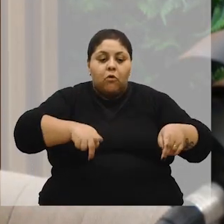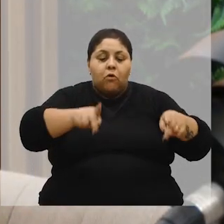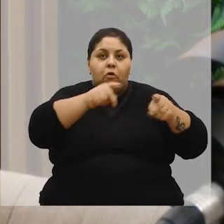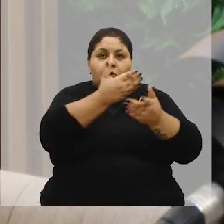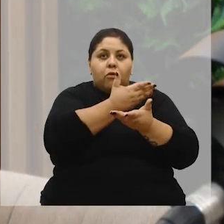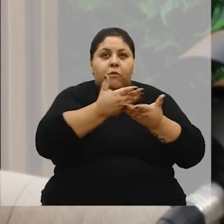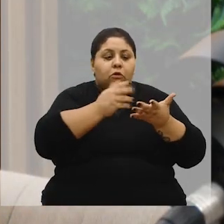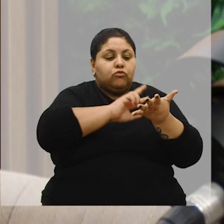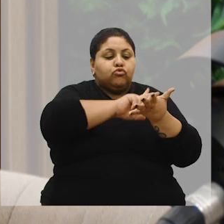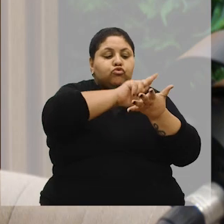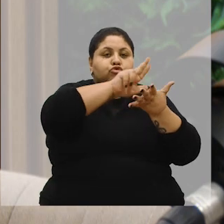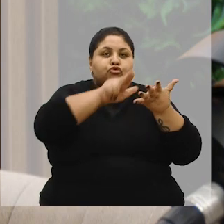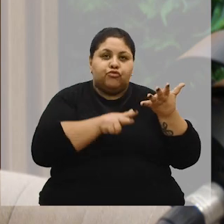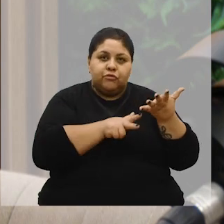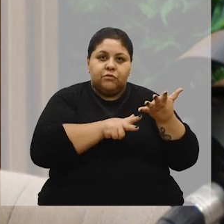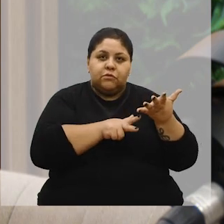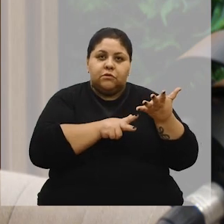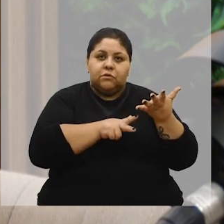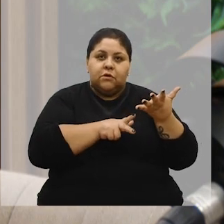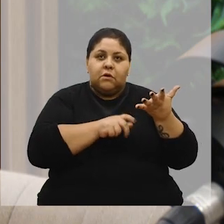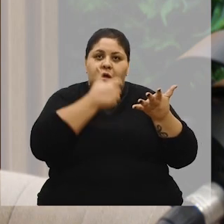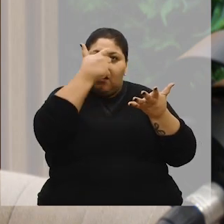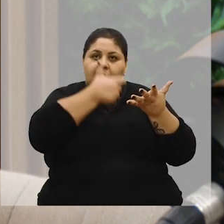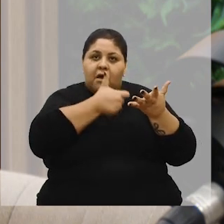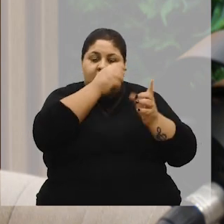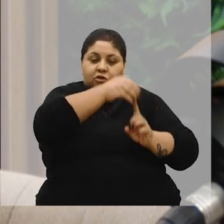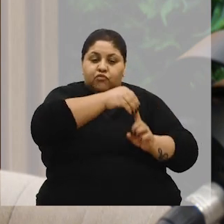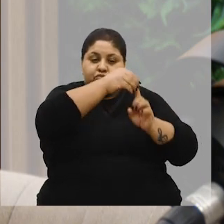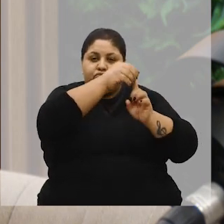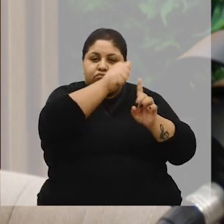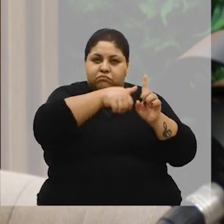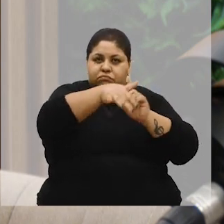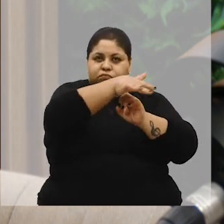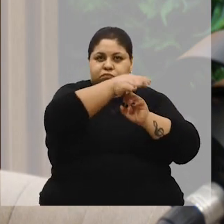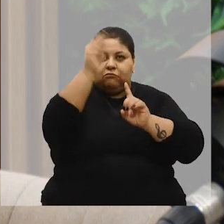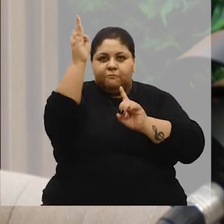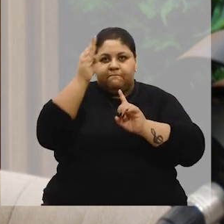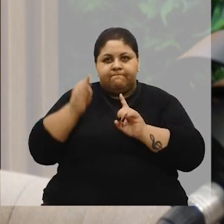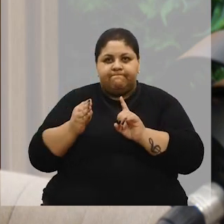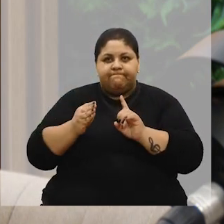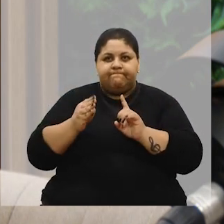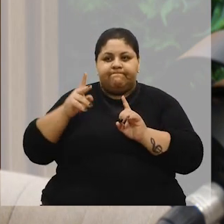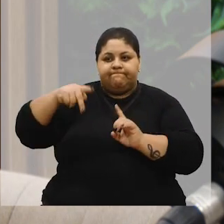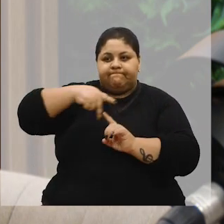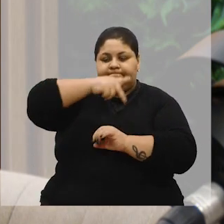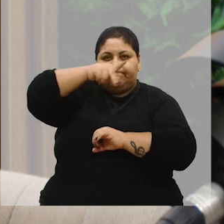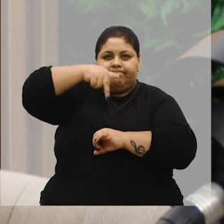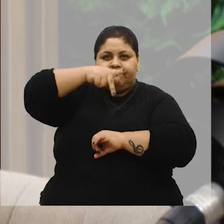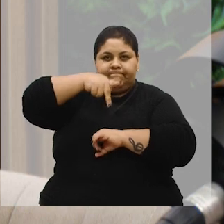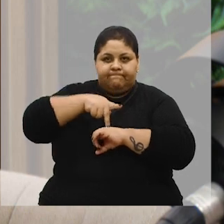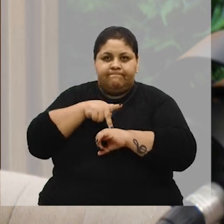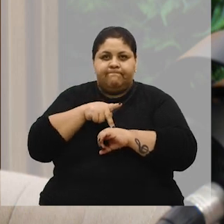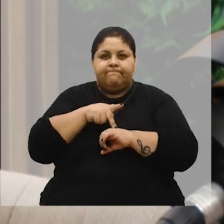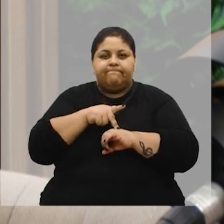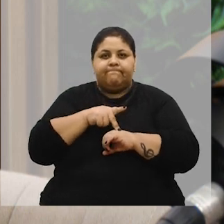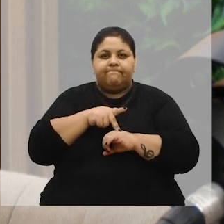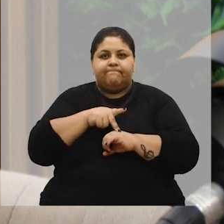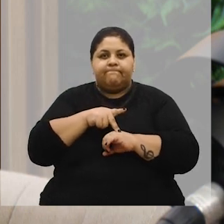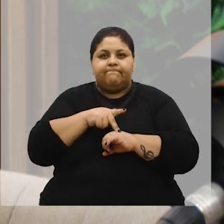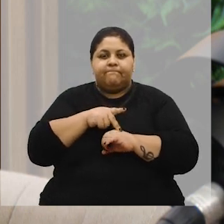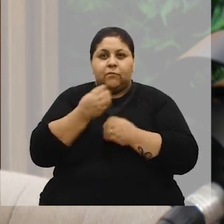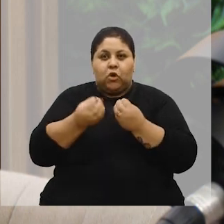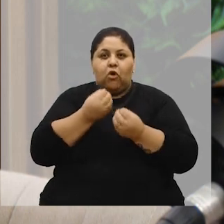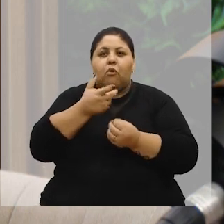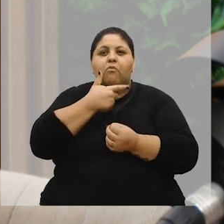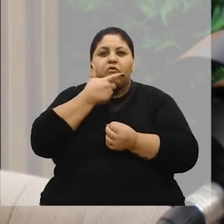da diversidade. Eu acho que esse é um dos pilares da construção social brasileira, assim. É um país diverso etnicamente, então, como